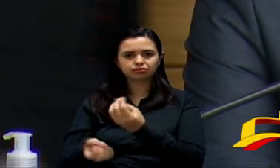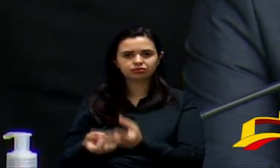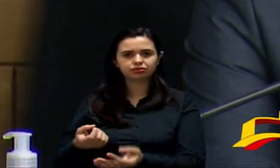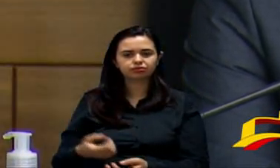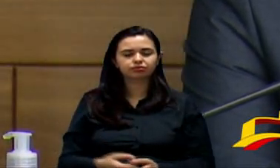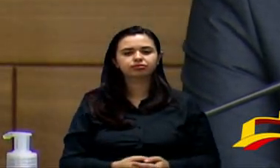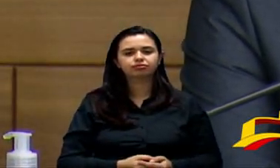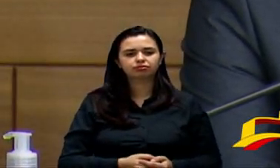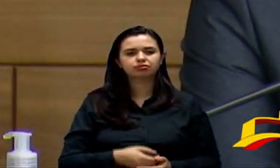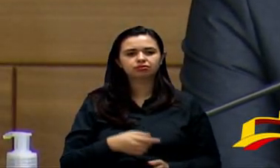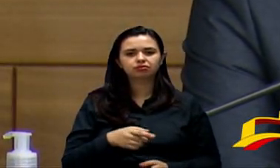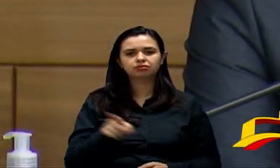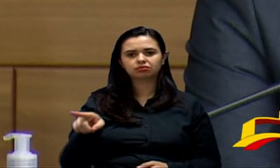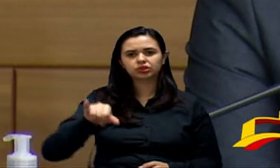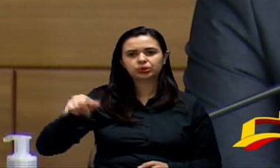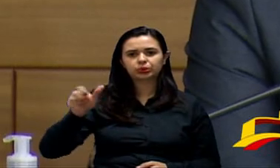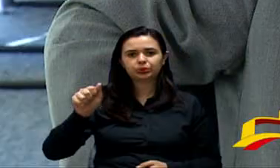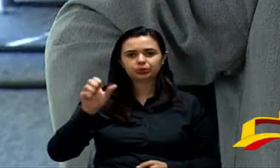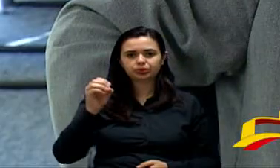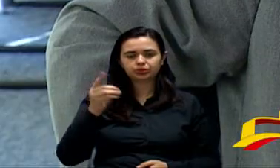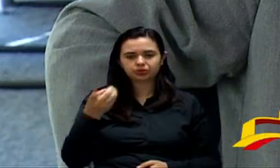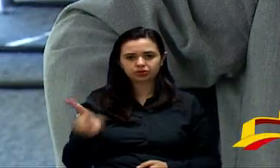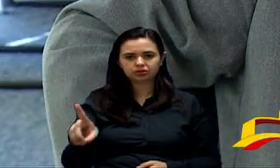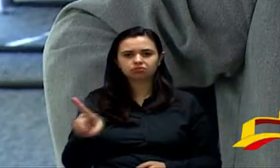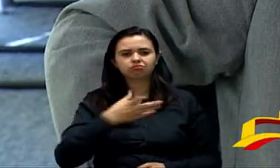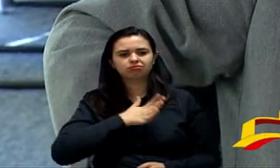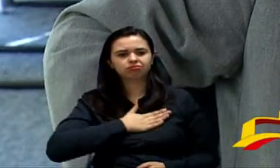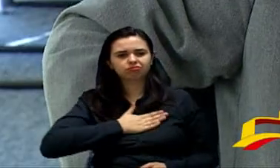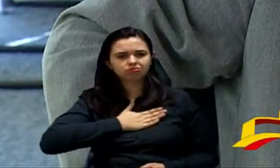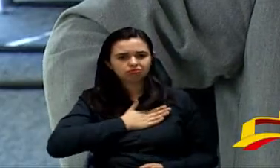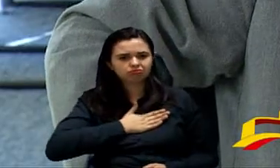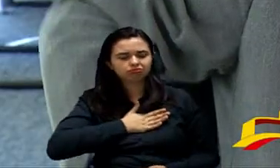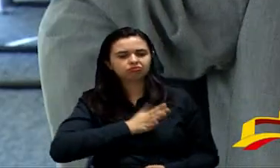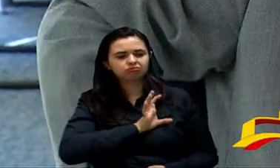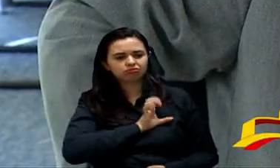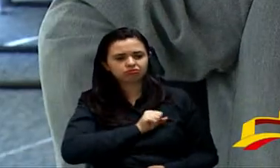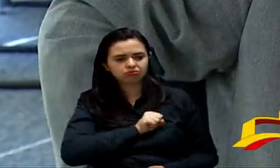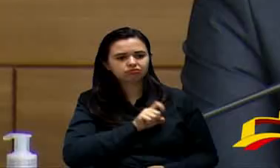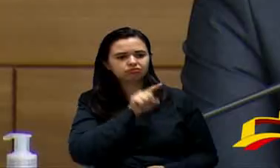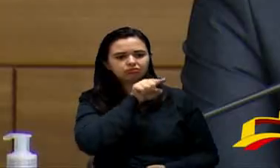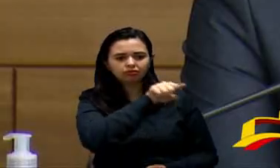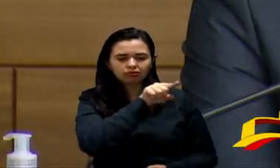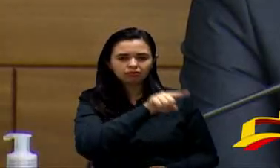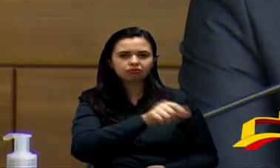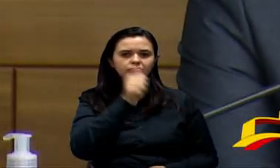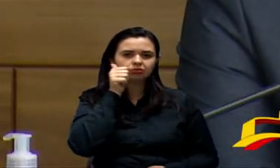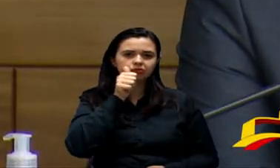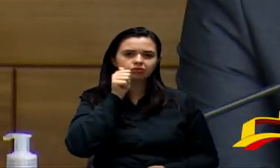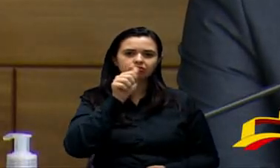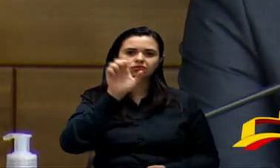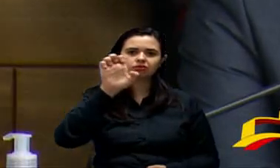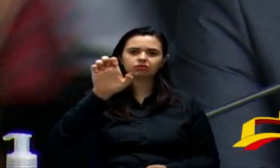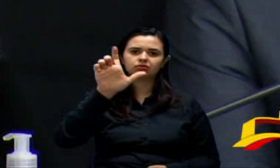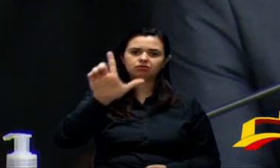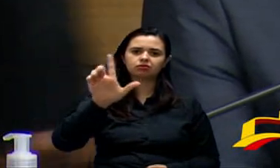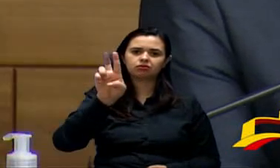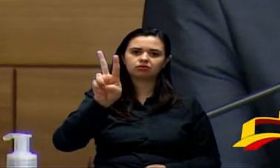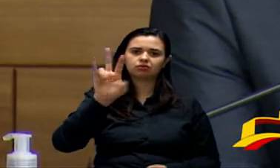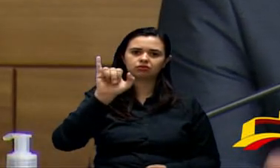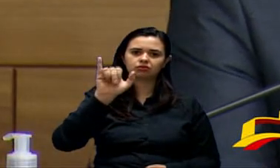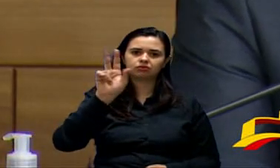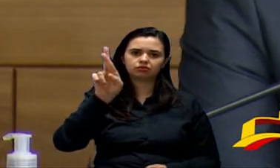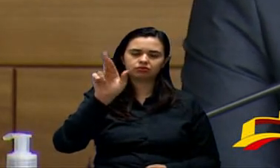assim, apreço a essa pessoa, né, que é a dona Joana, a dona senhora Elvira Castiglione,